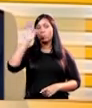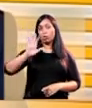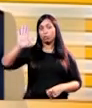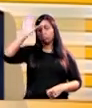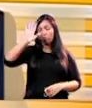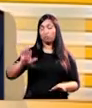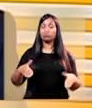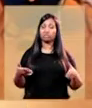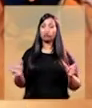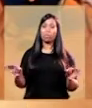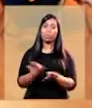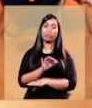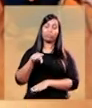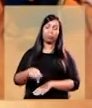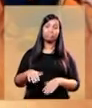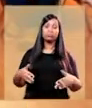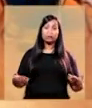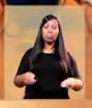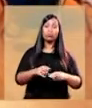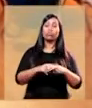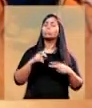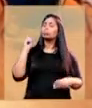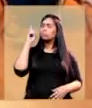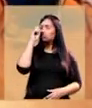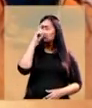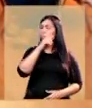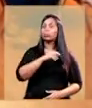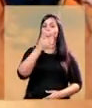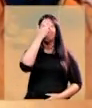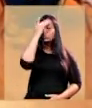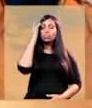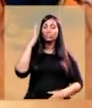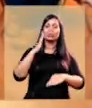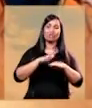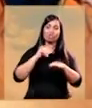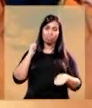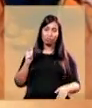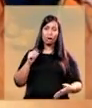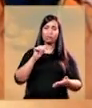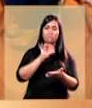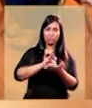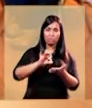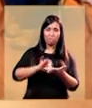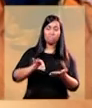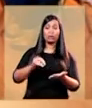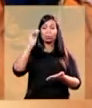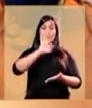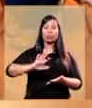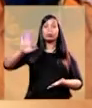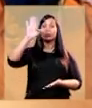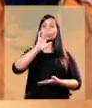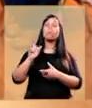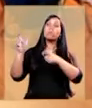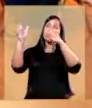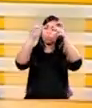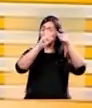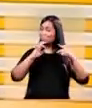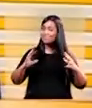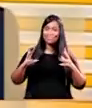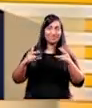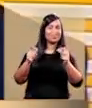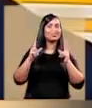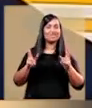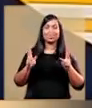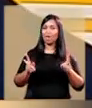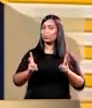o nacional. Já se resolve por aqui. Exatamente. Então, por isso que é muito difícil, às vezes, as pessoas serem chamadas no cadastro nacional, porque isso acontece nos outros lugares também.